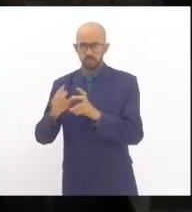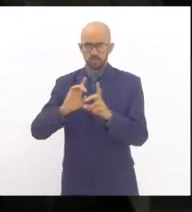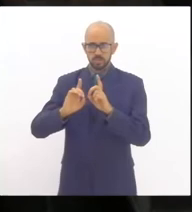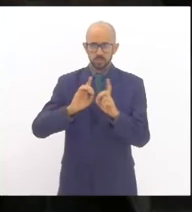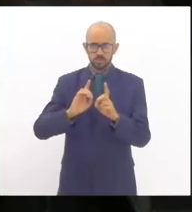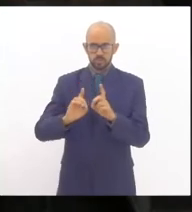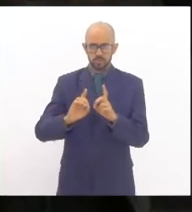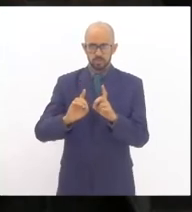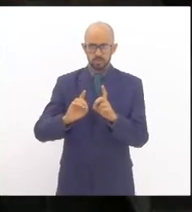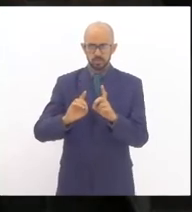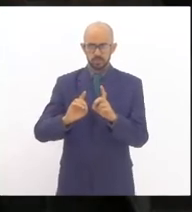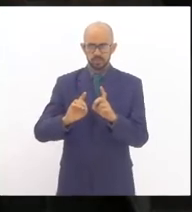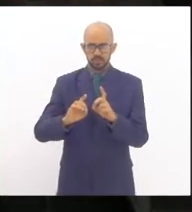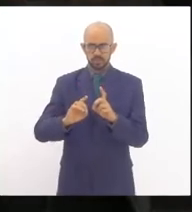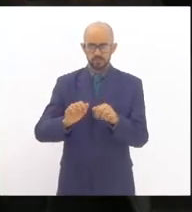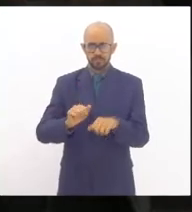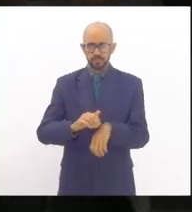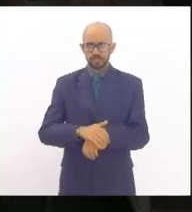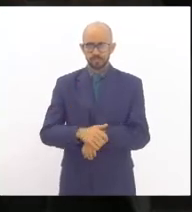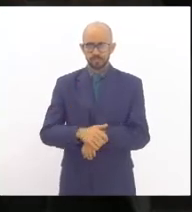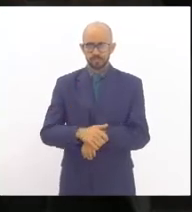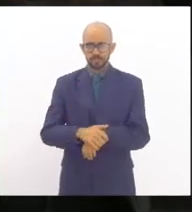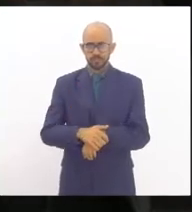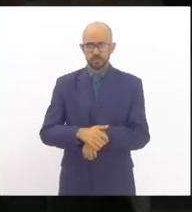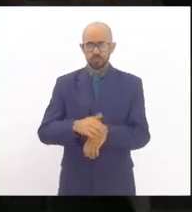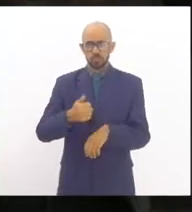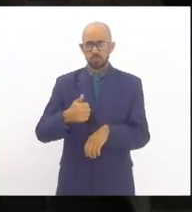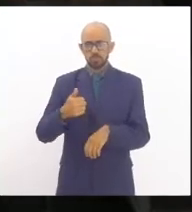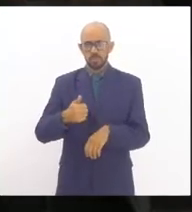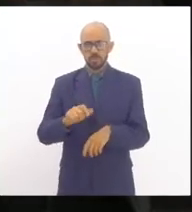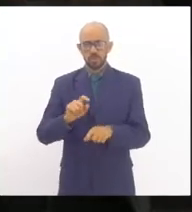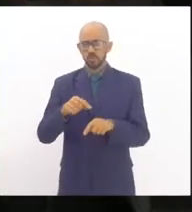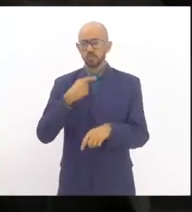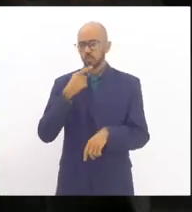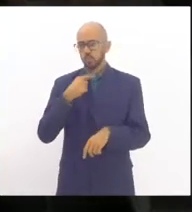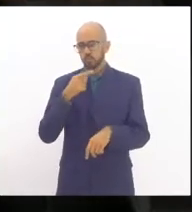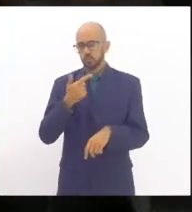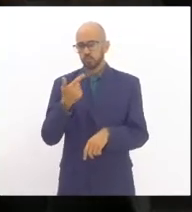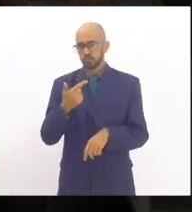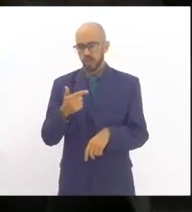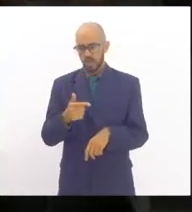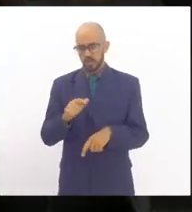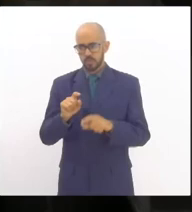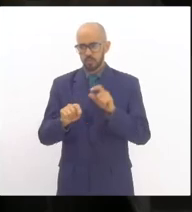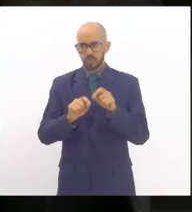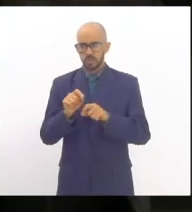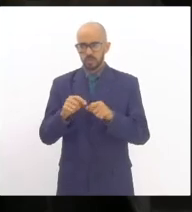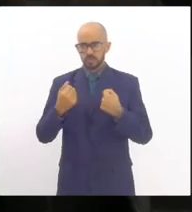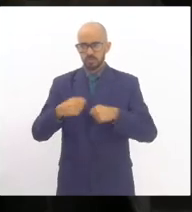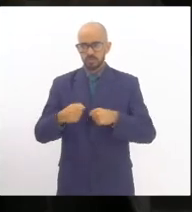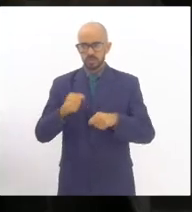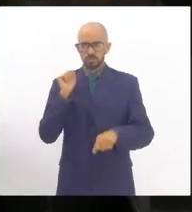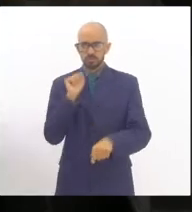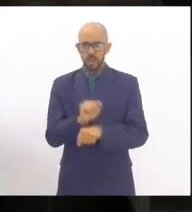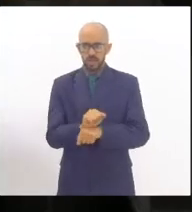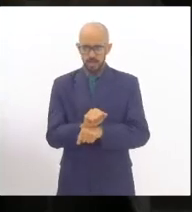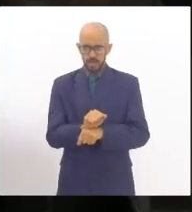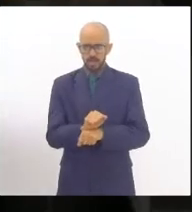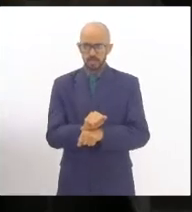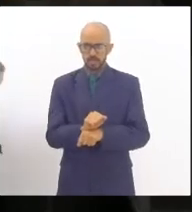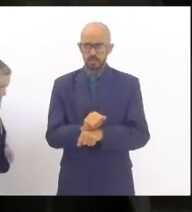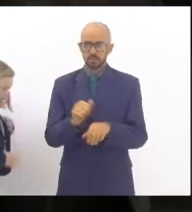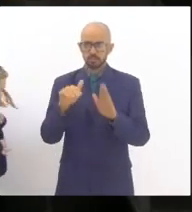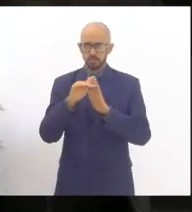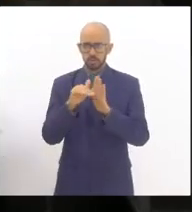discussão o primeiro a reforma do ensino médio Sem dúvida alguma é preciso interromper este